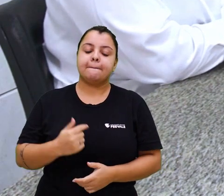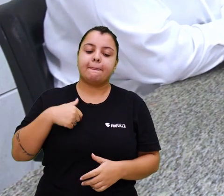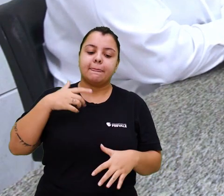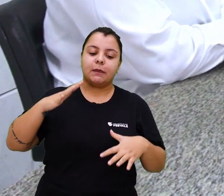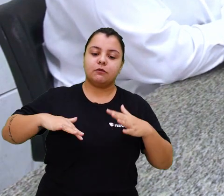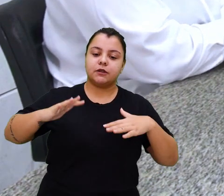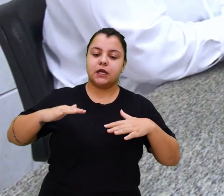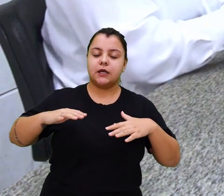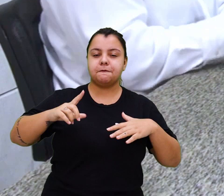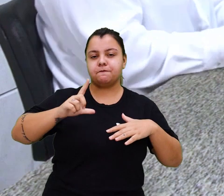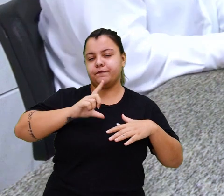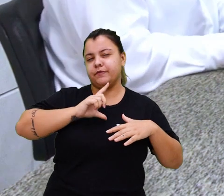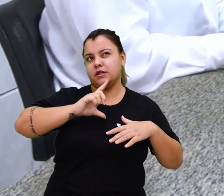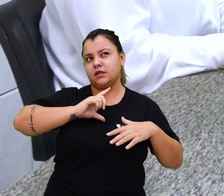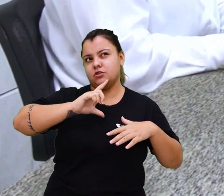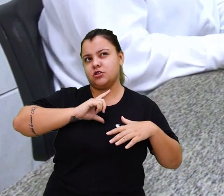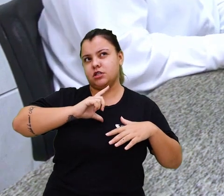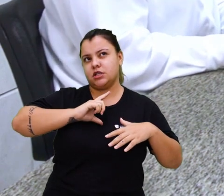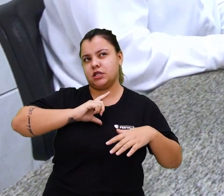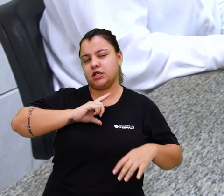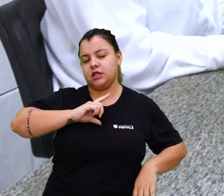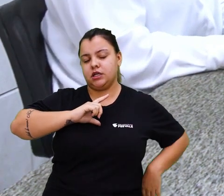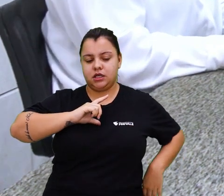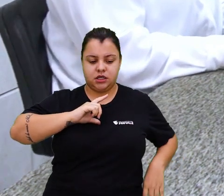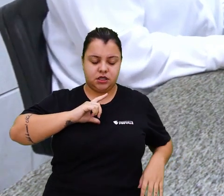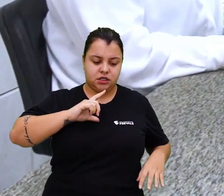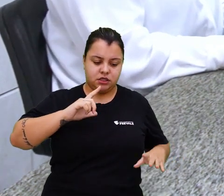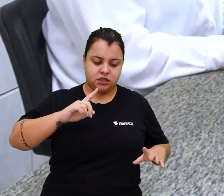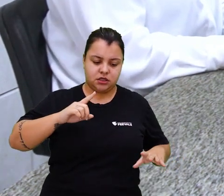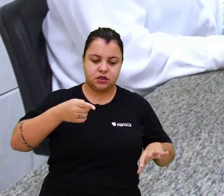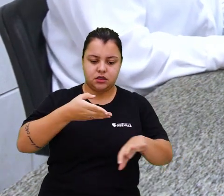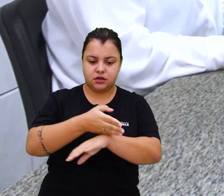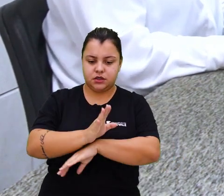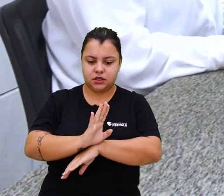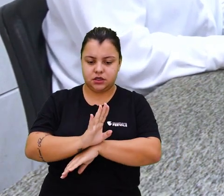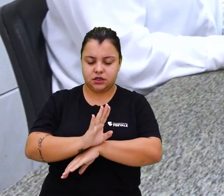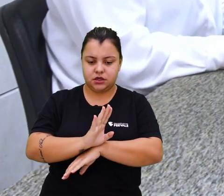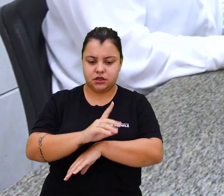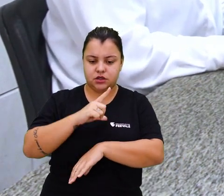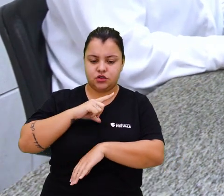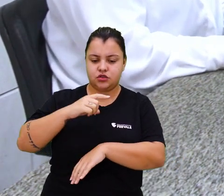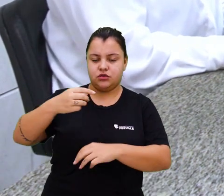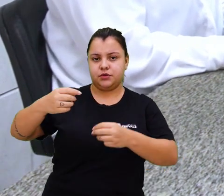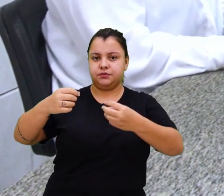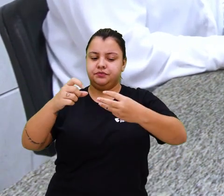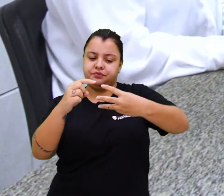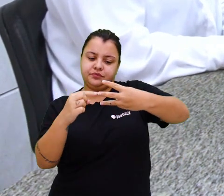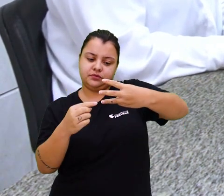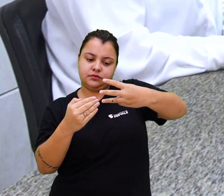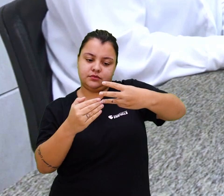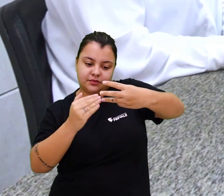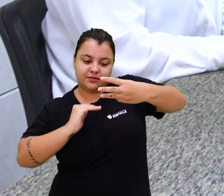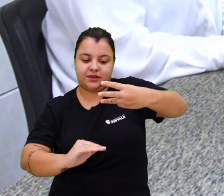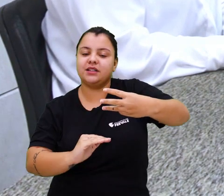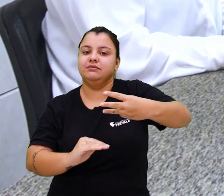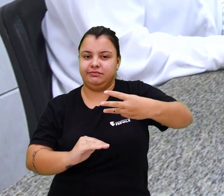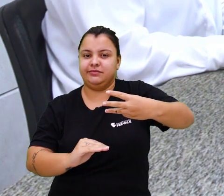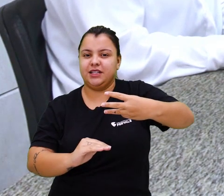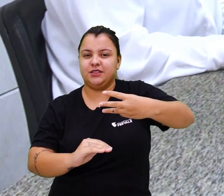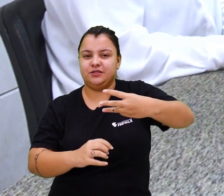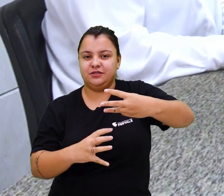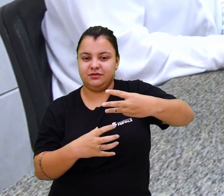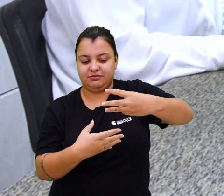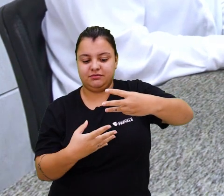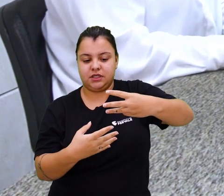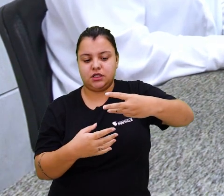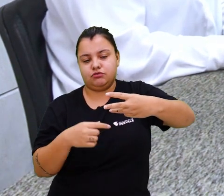em tinha eu eu entrei assim fiquei uma posição abaixo do número de vagas